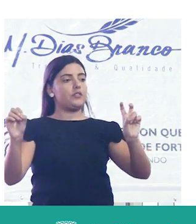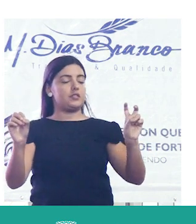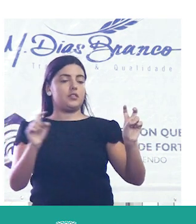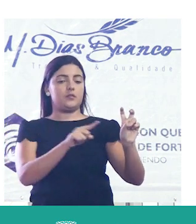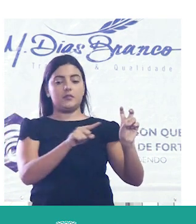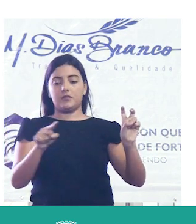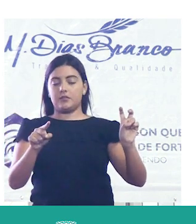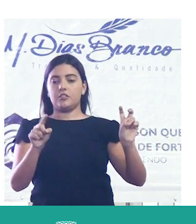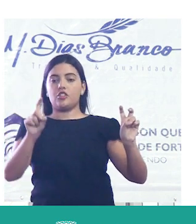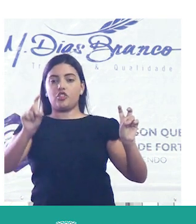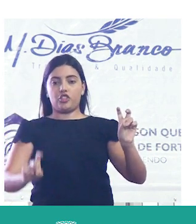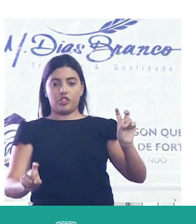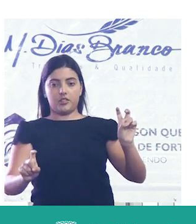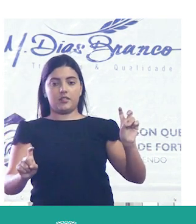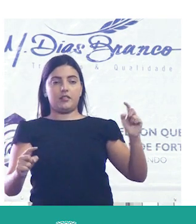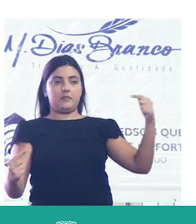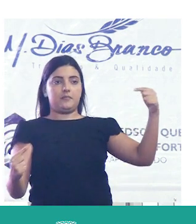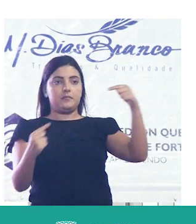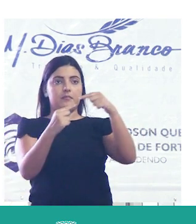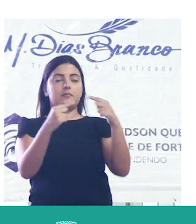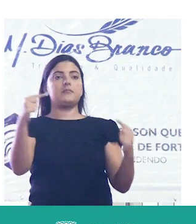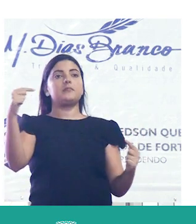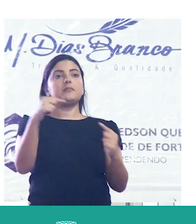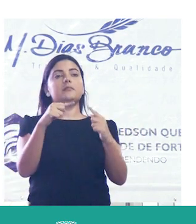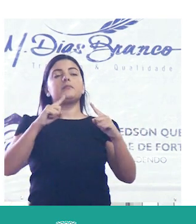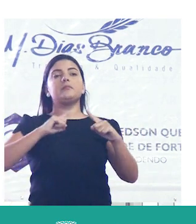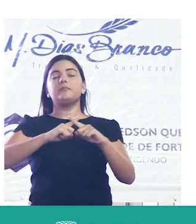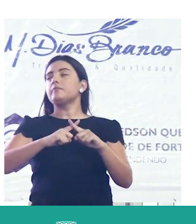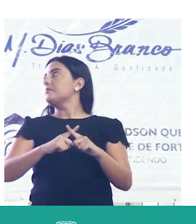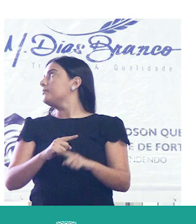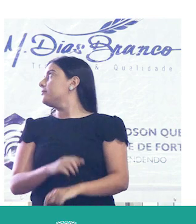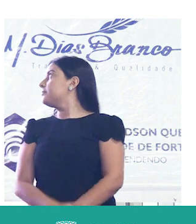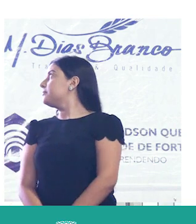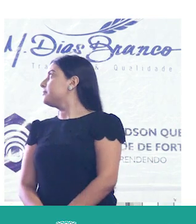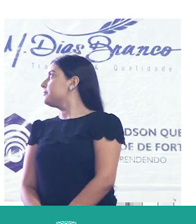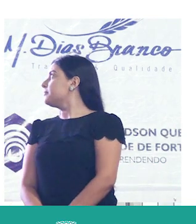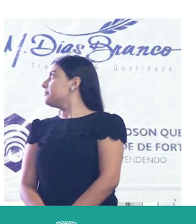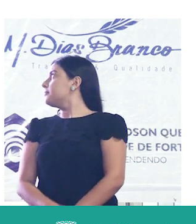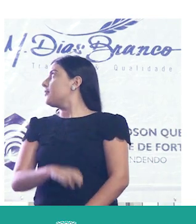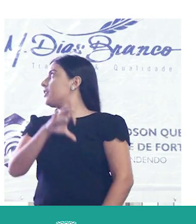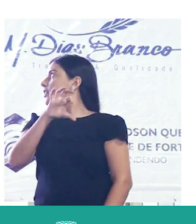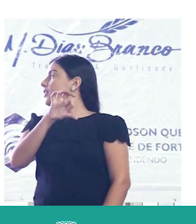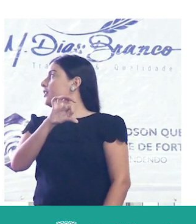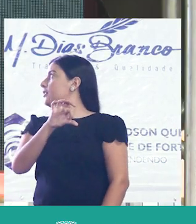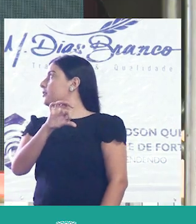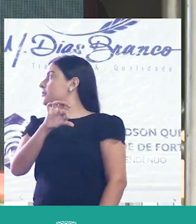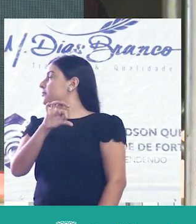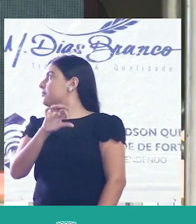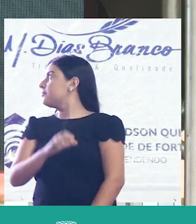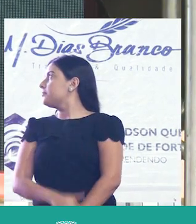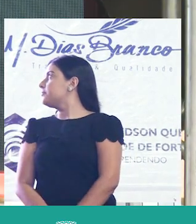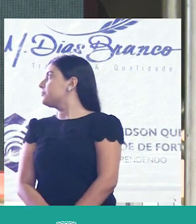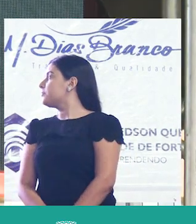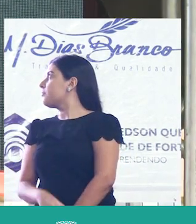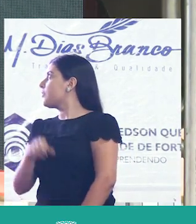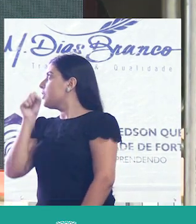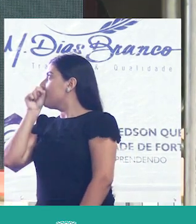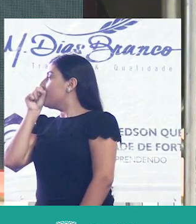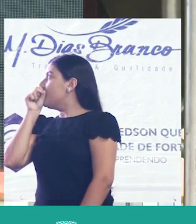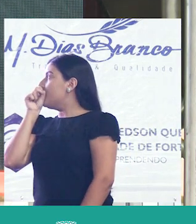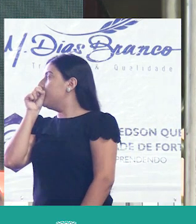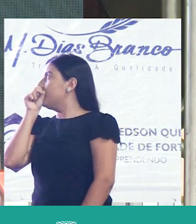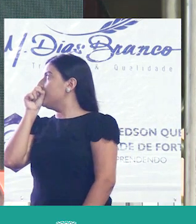7,95% eu vou chamar de X. Esse X vai dar 7,95 vezes 10 a 4 do